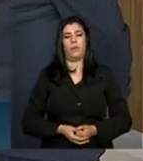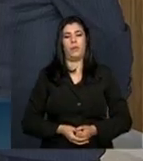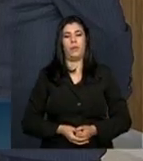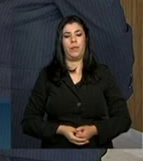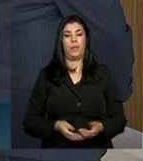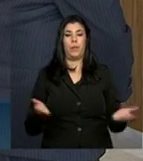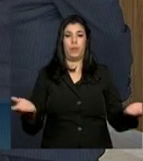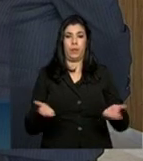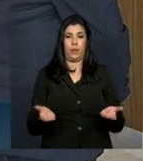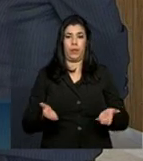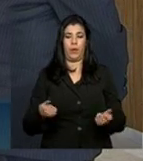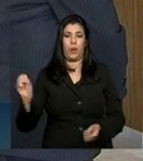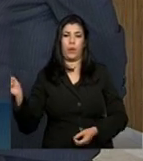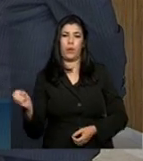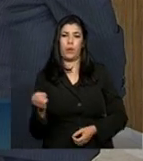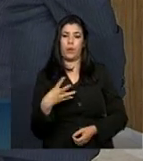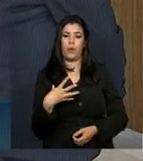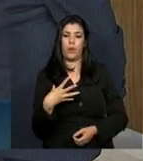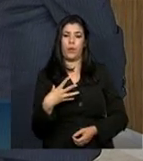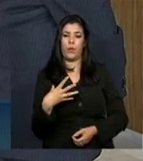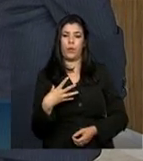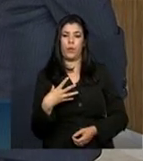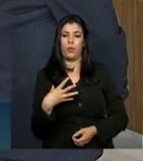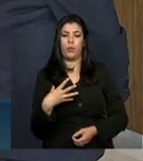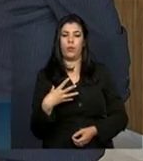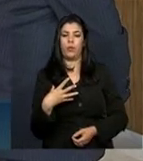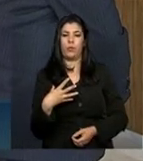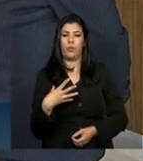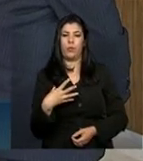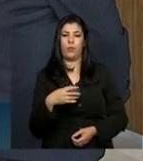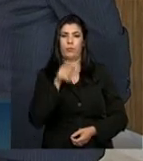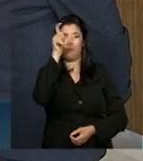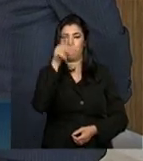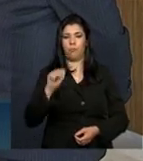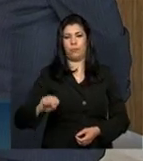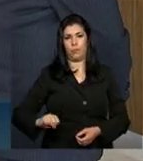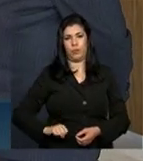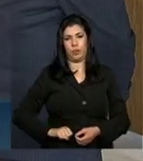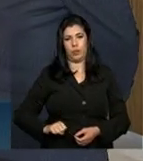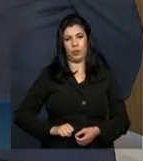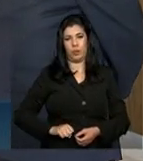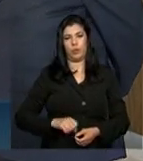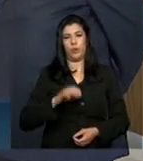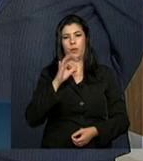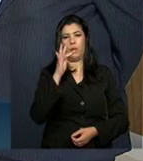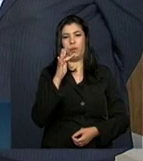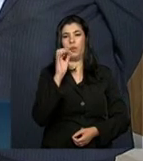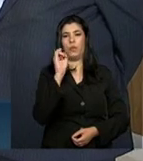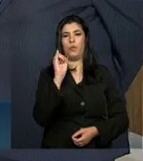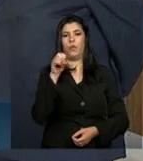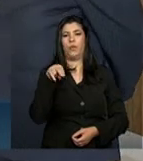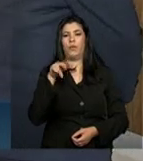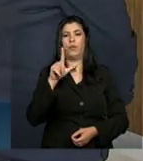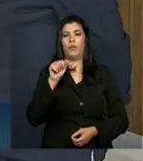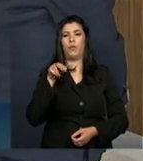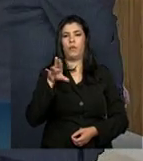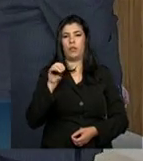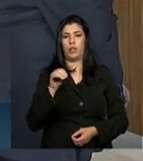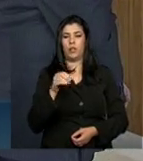Agora é a vez do novo embaixador da Finlândia. Brasil e Finlândia têm relações diplomáticas